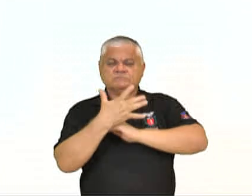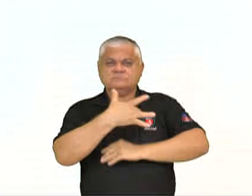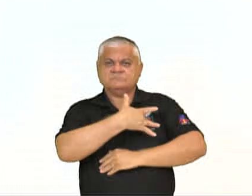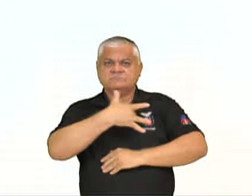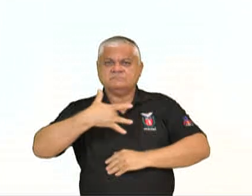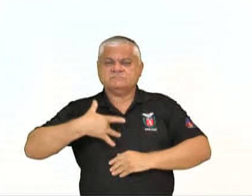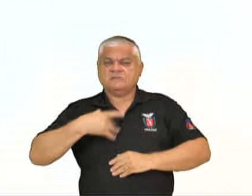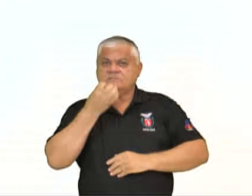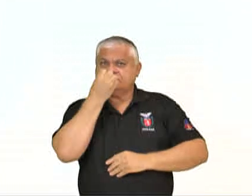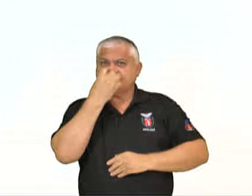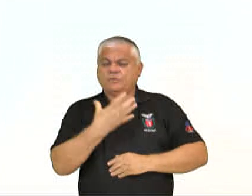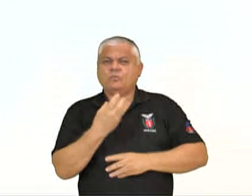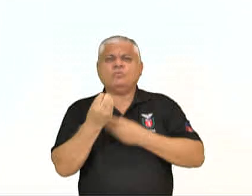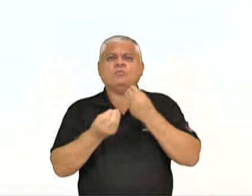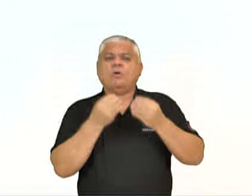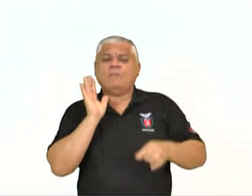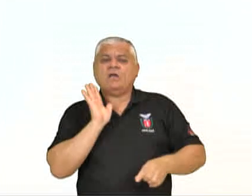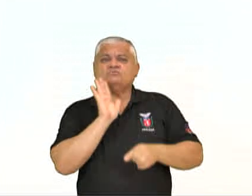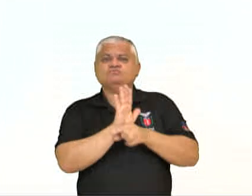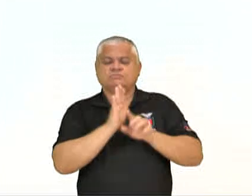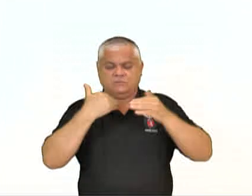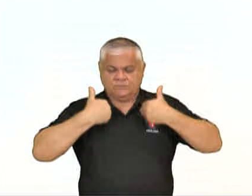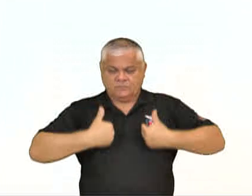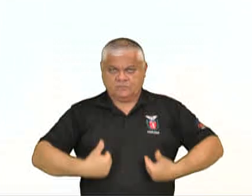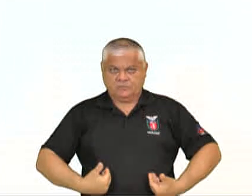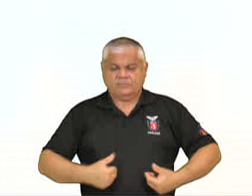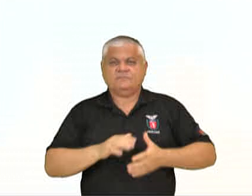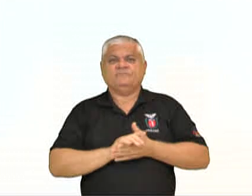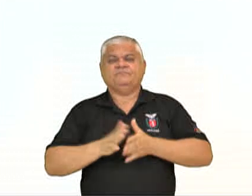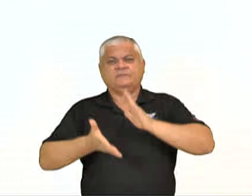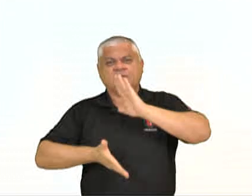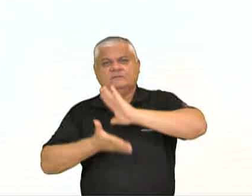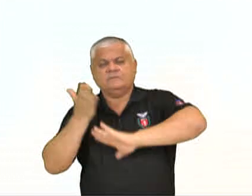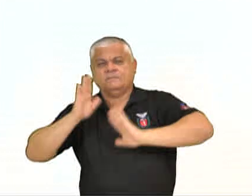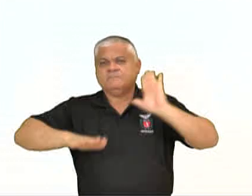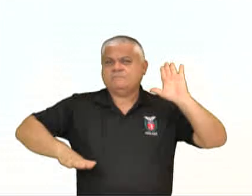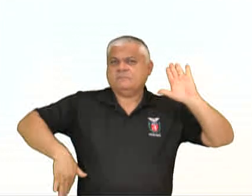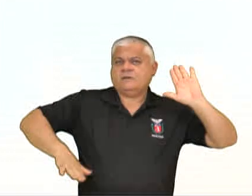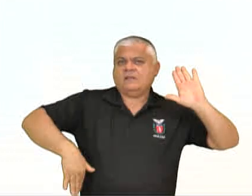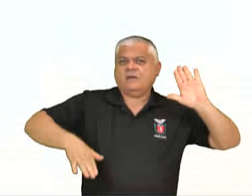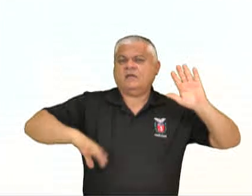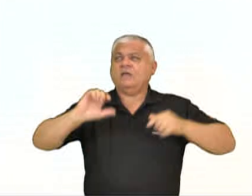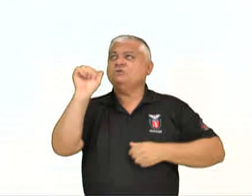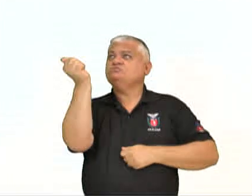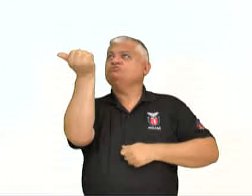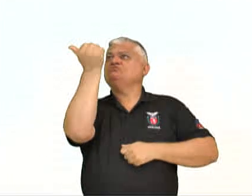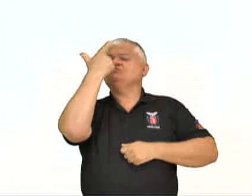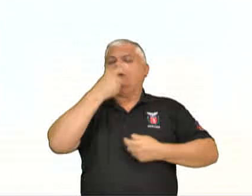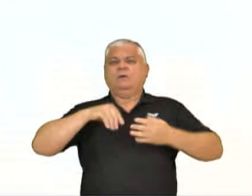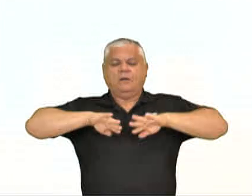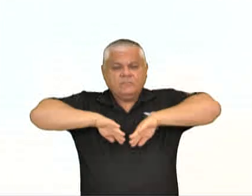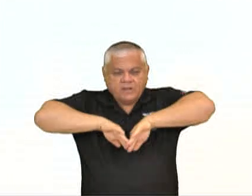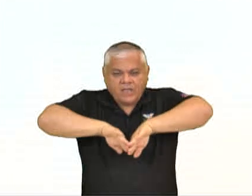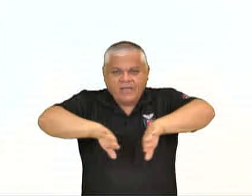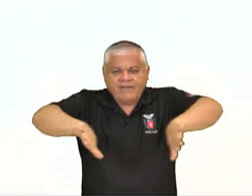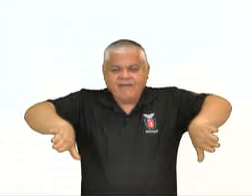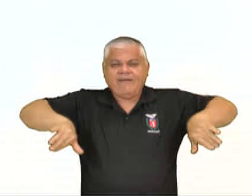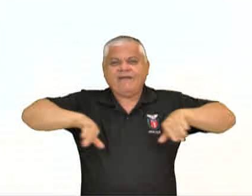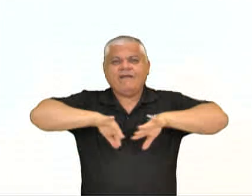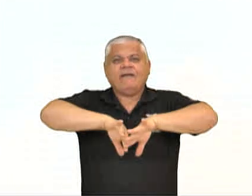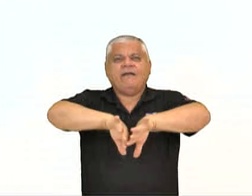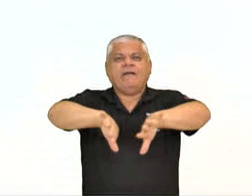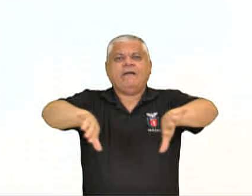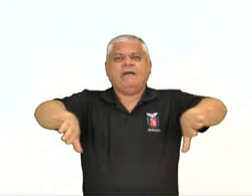Saiba como ela ajuda o organismo. Ir à praia, pegar sol e dar um mergulho no mar para aproveitar as